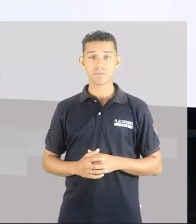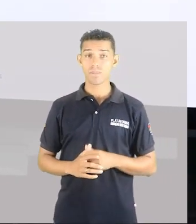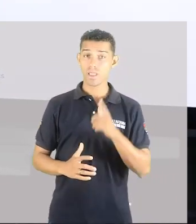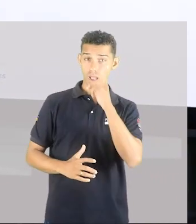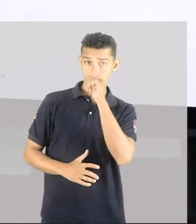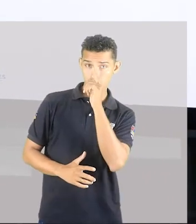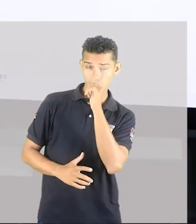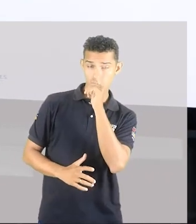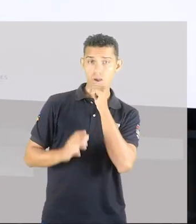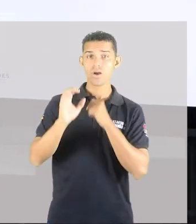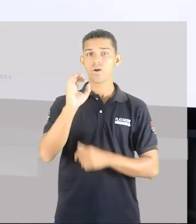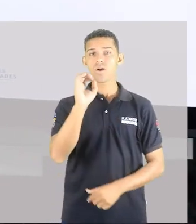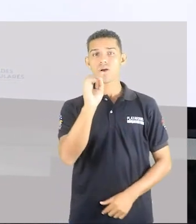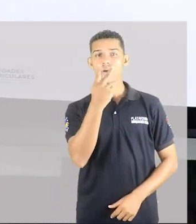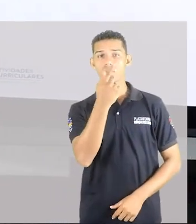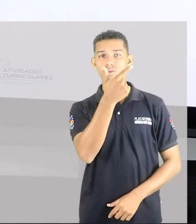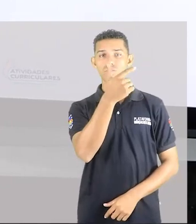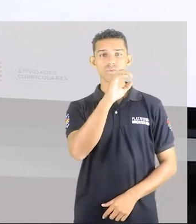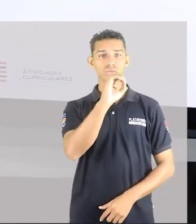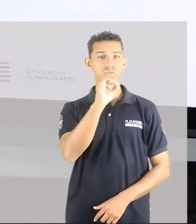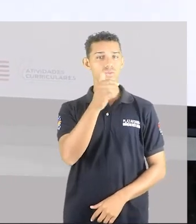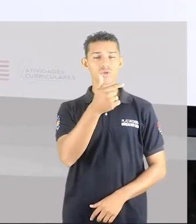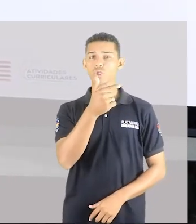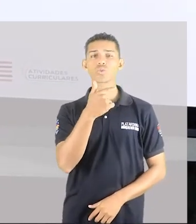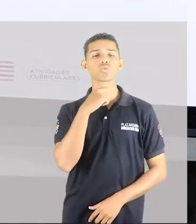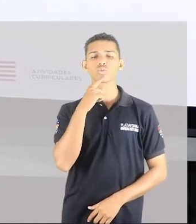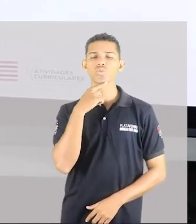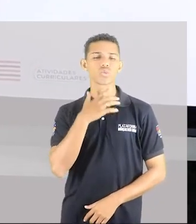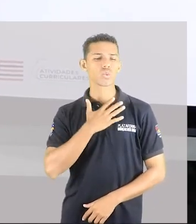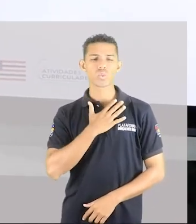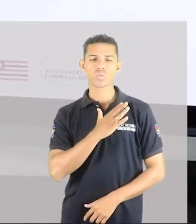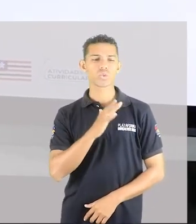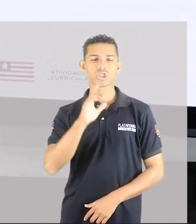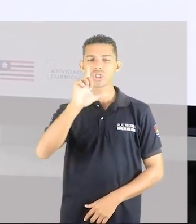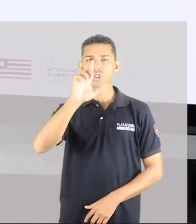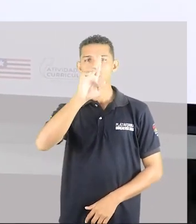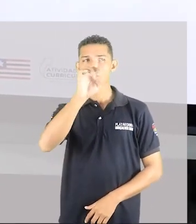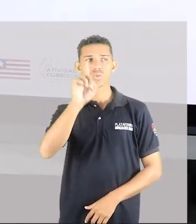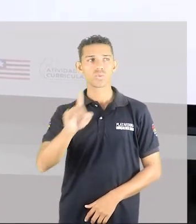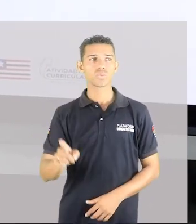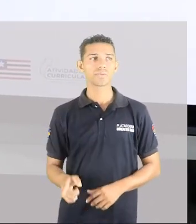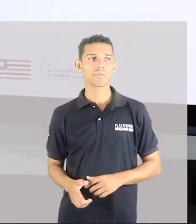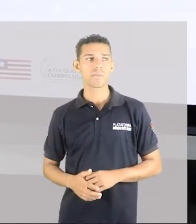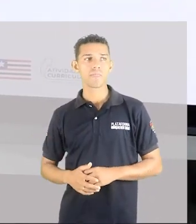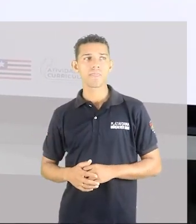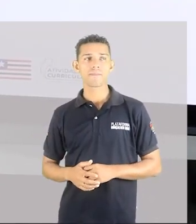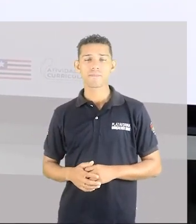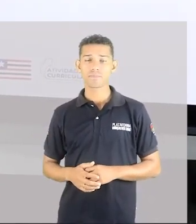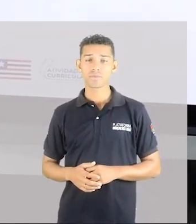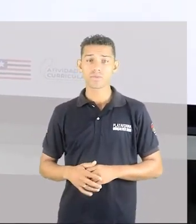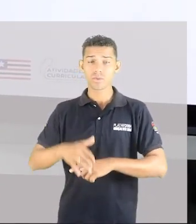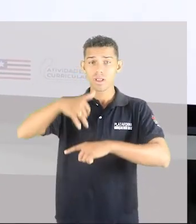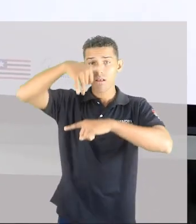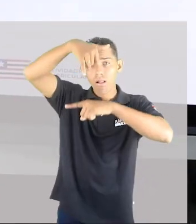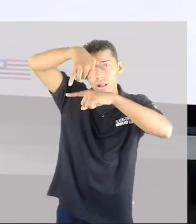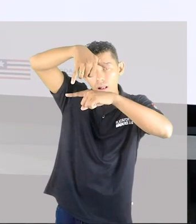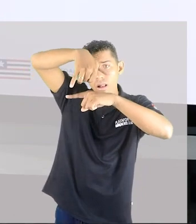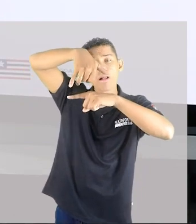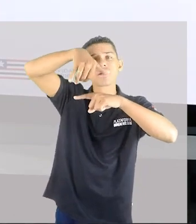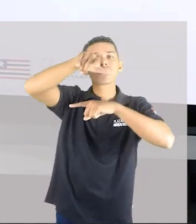A água oxigenada, ela não gosta muito da presença de luz. Porque na hora que você faz isso aqui, ó, ela se